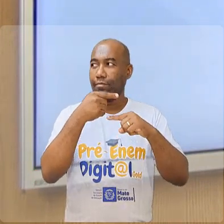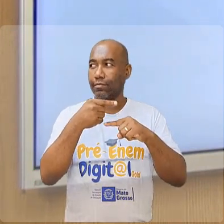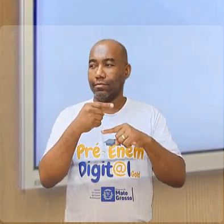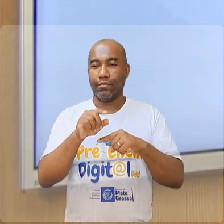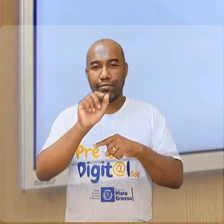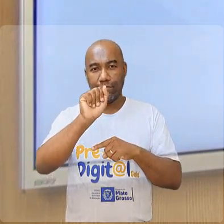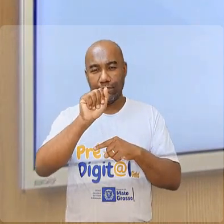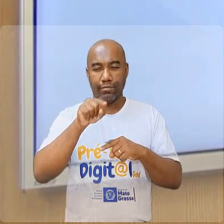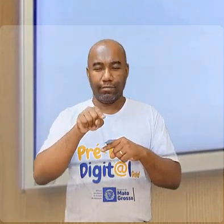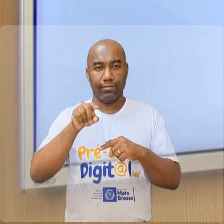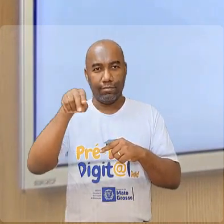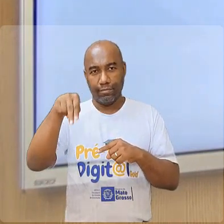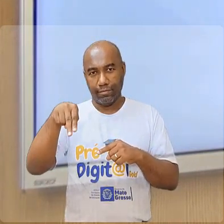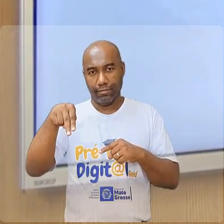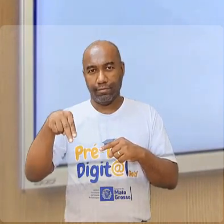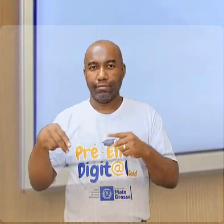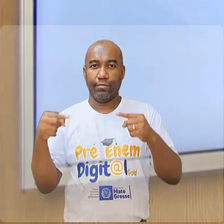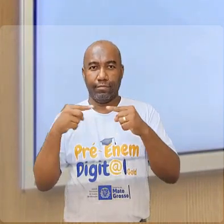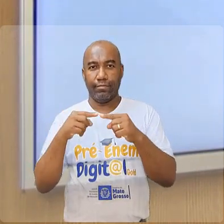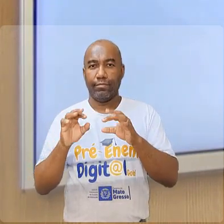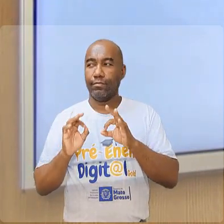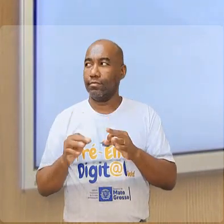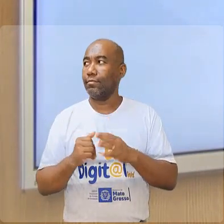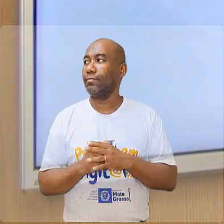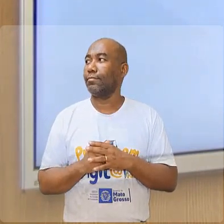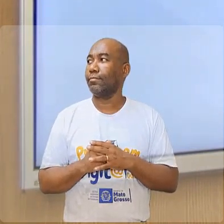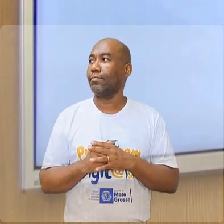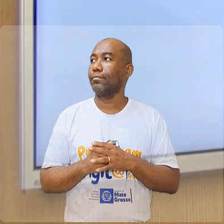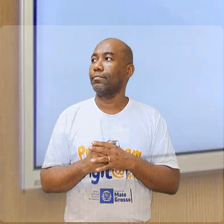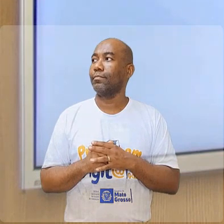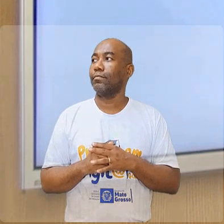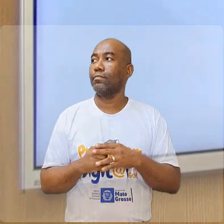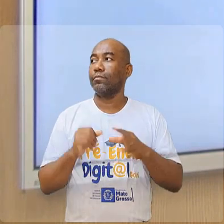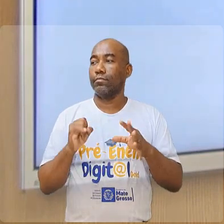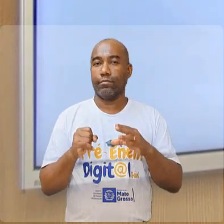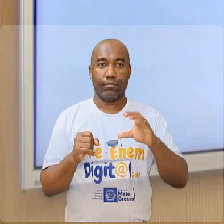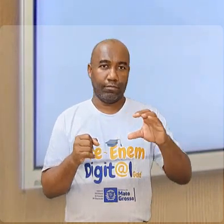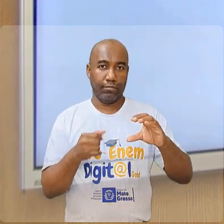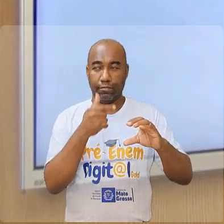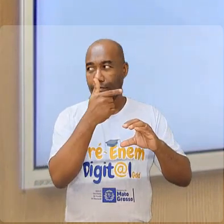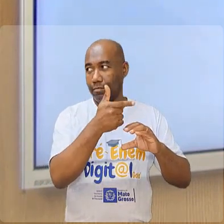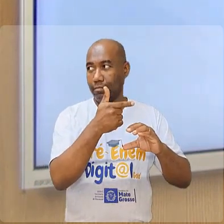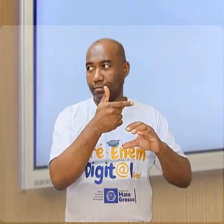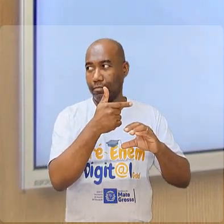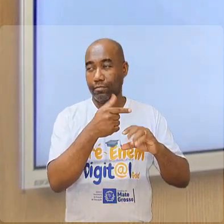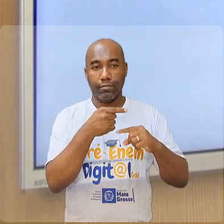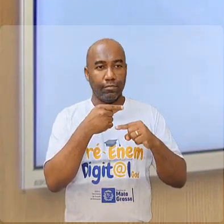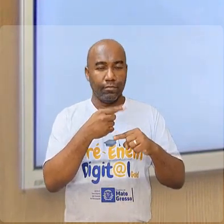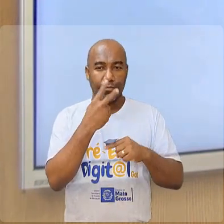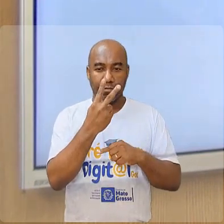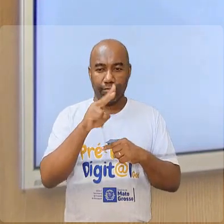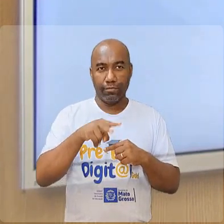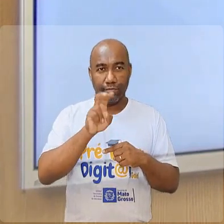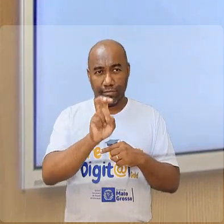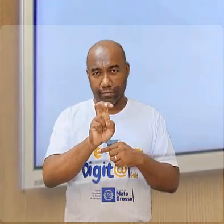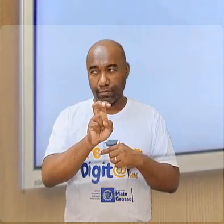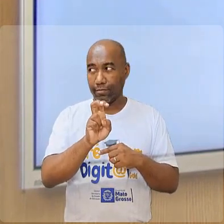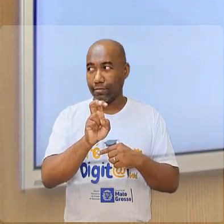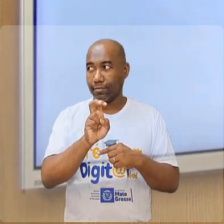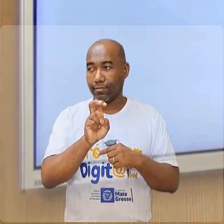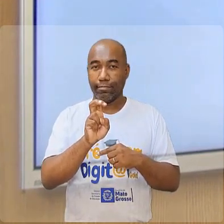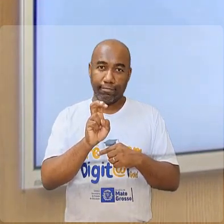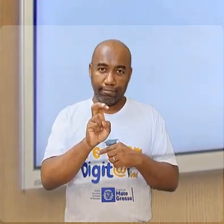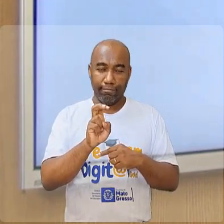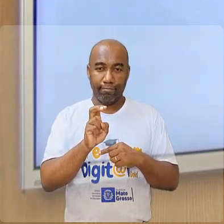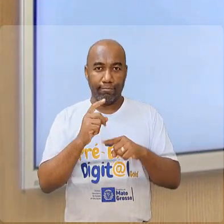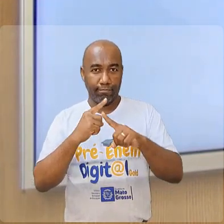hipotenusa vezes a sombra das telhados seu quadrado eu quero saber nosso a é 2,5